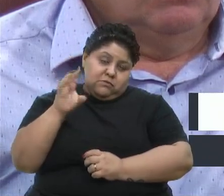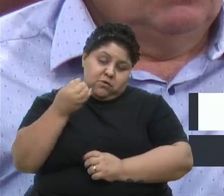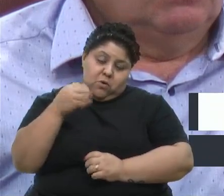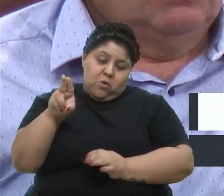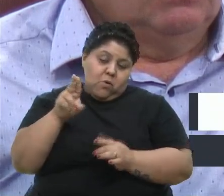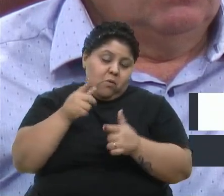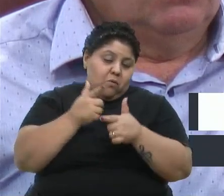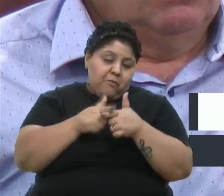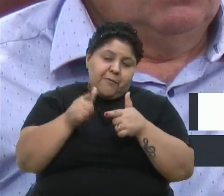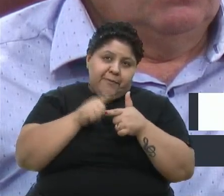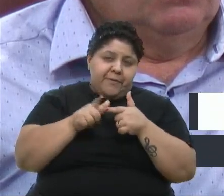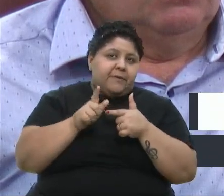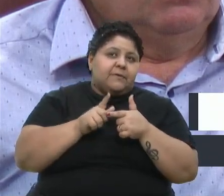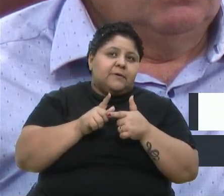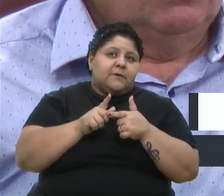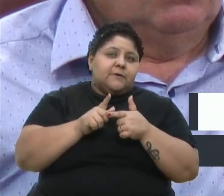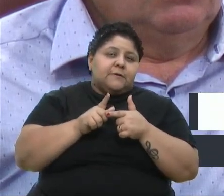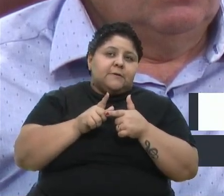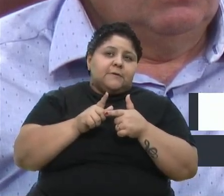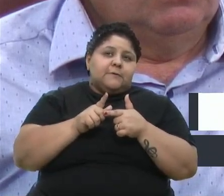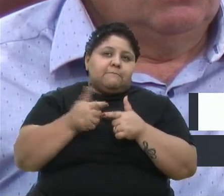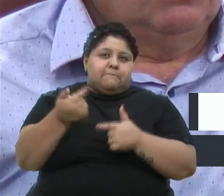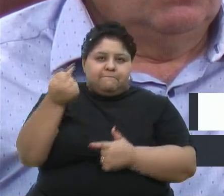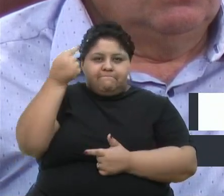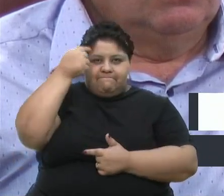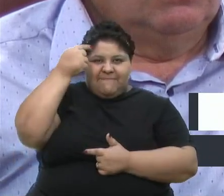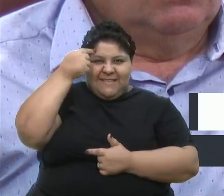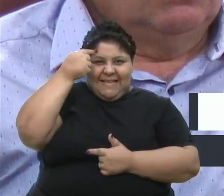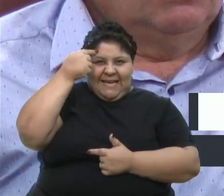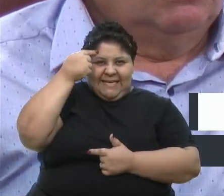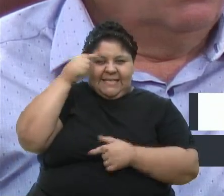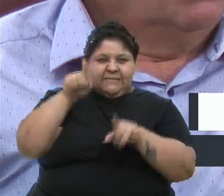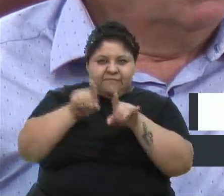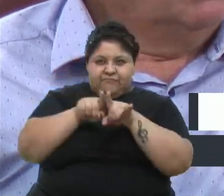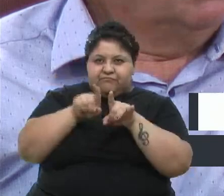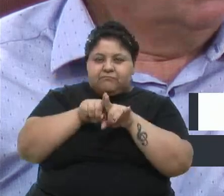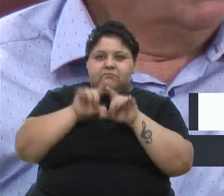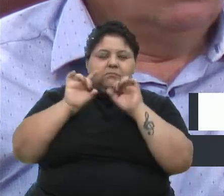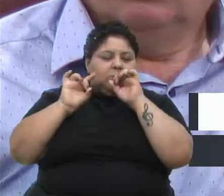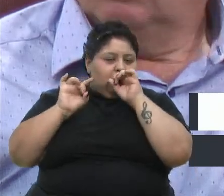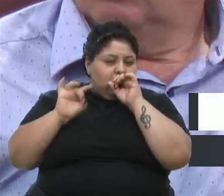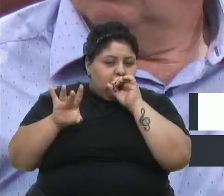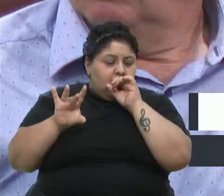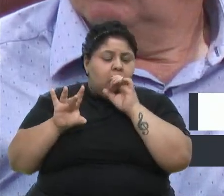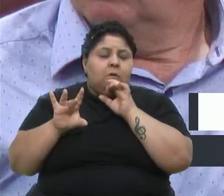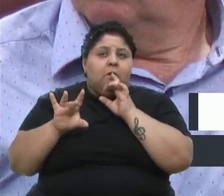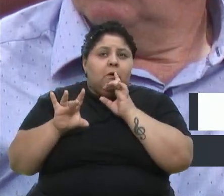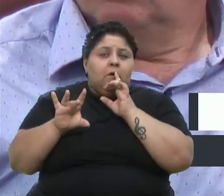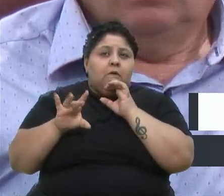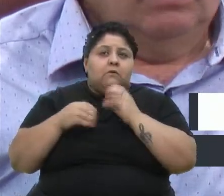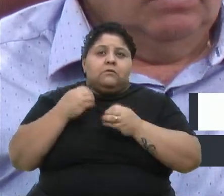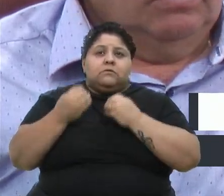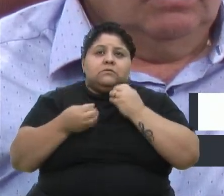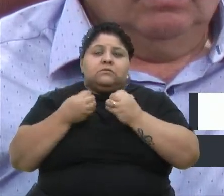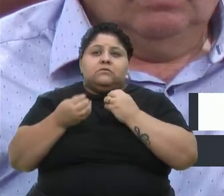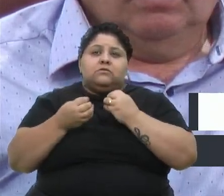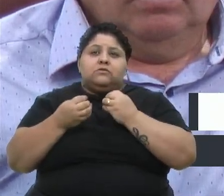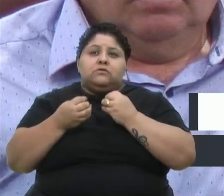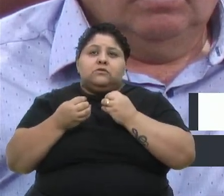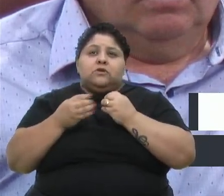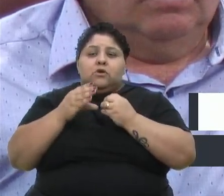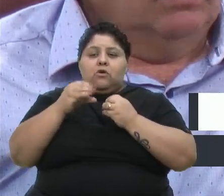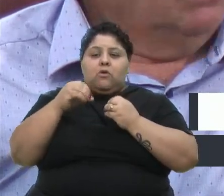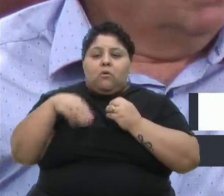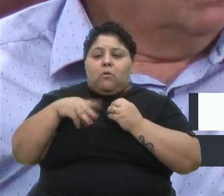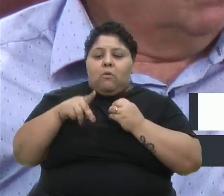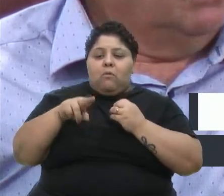problemas mentais, enfim, somente às vezes por situações compulsórias é que pode ser feito